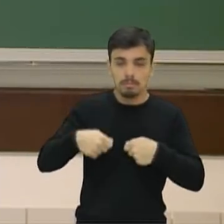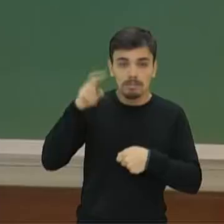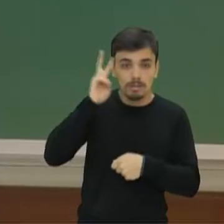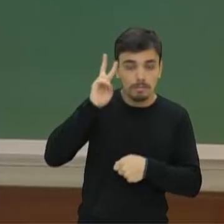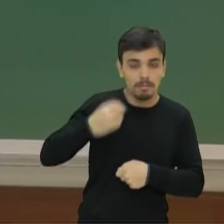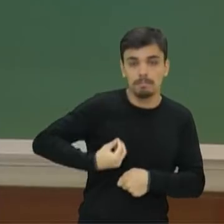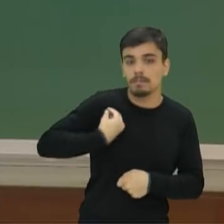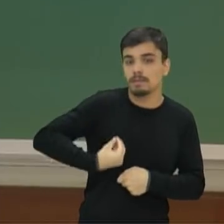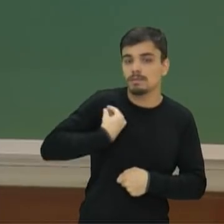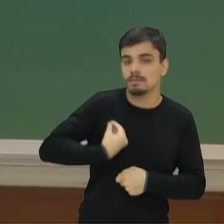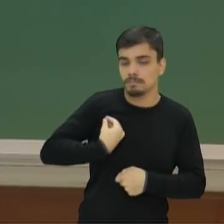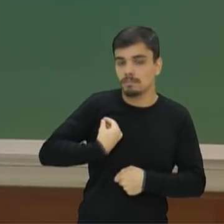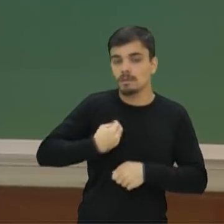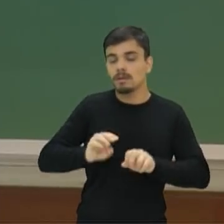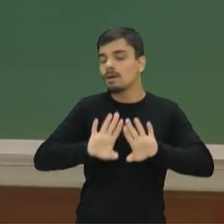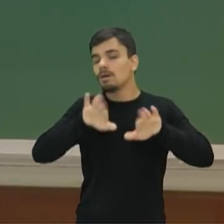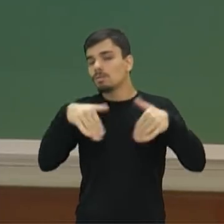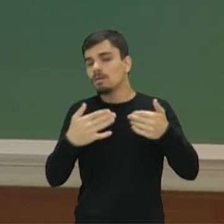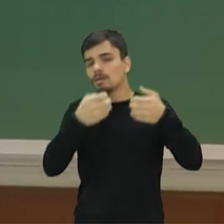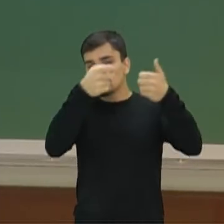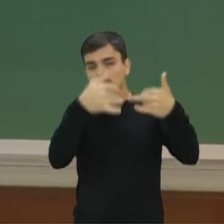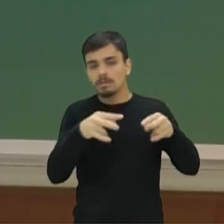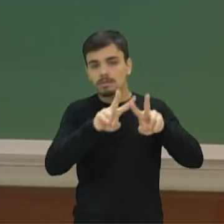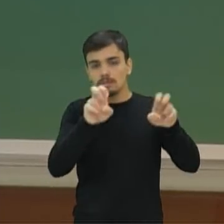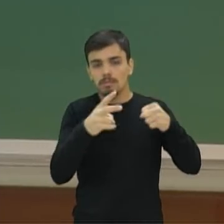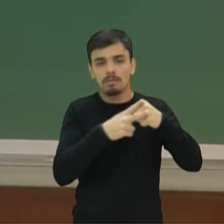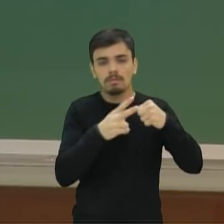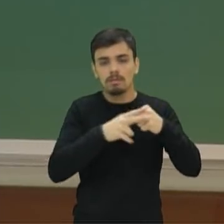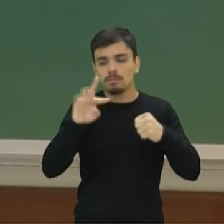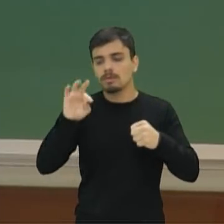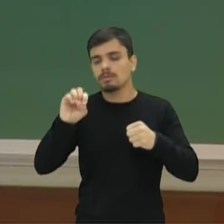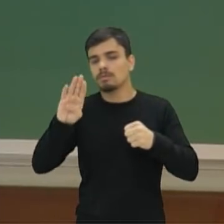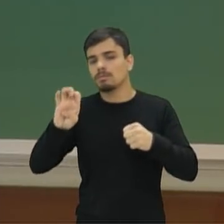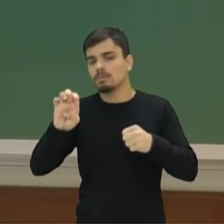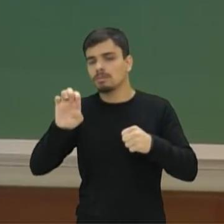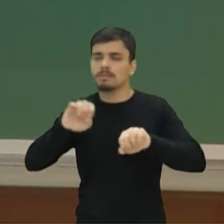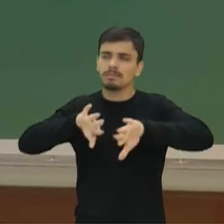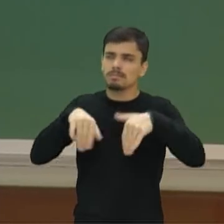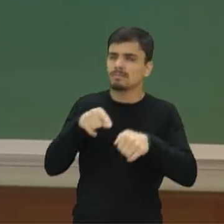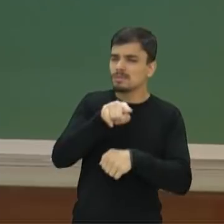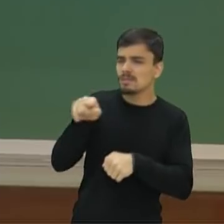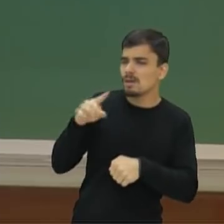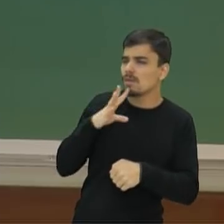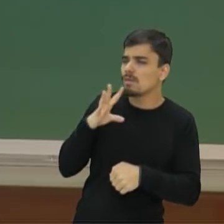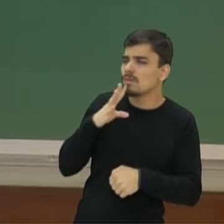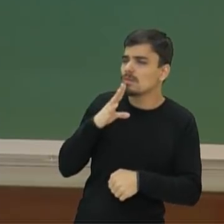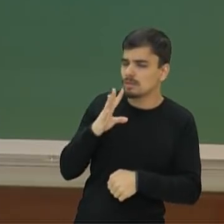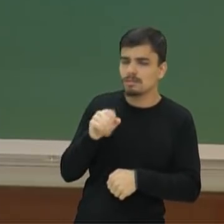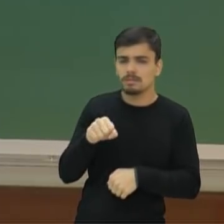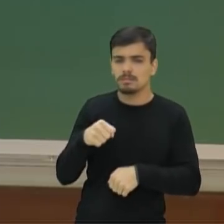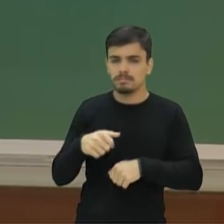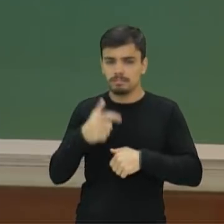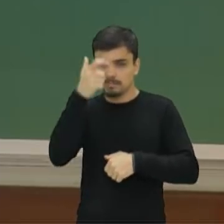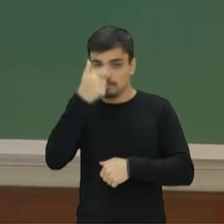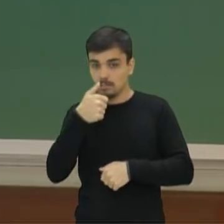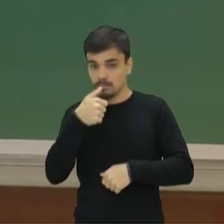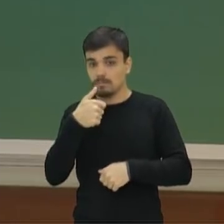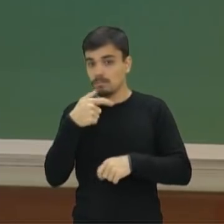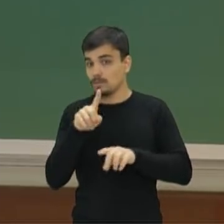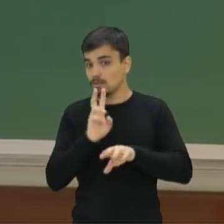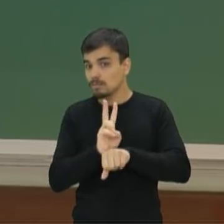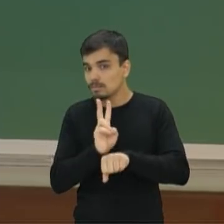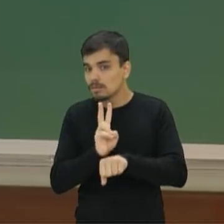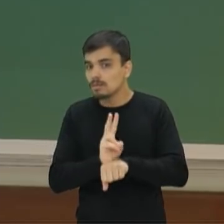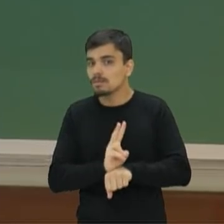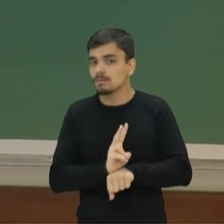presente. Quando eu falo em verbo to be, geralmente as pessoas respondem assim. Se eu pergunto, você conhece o verbo to be? Yes, I am, you are. Cuidado,